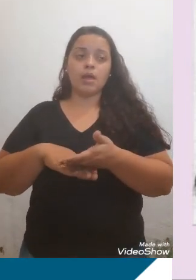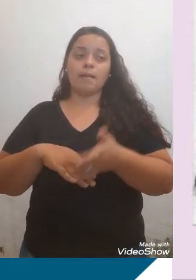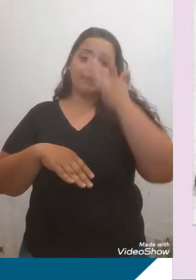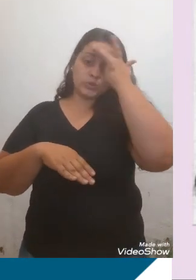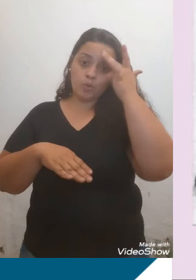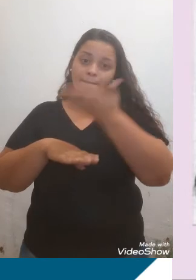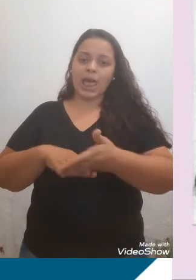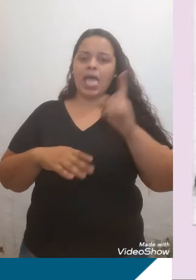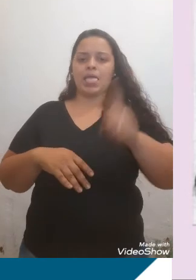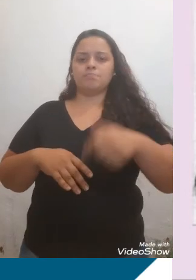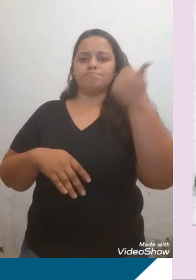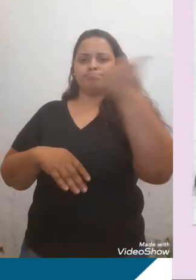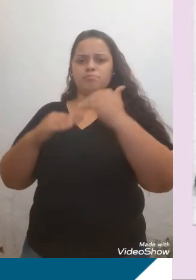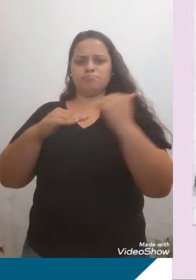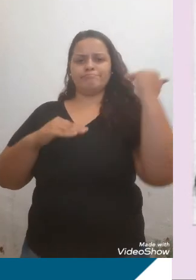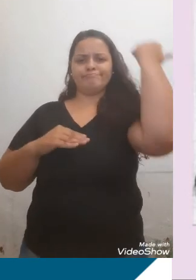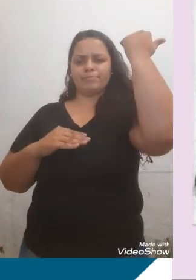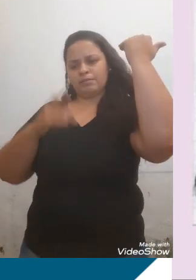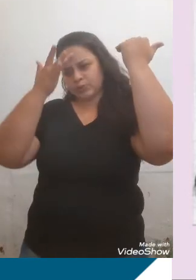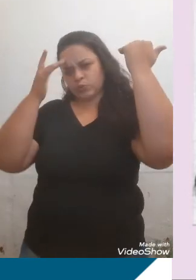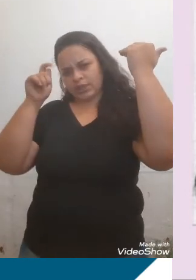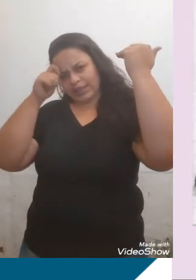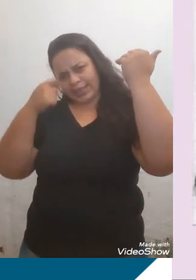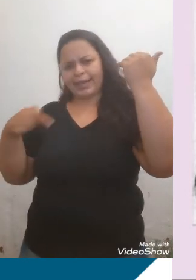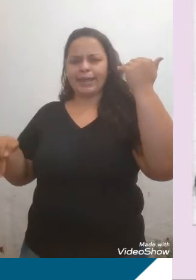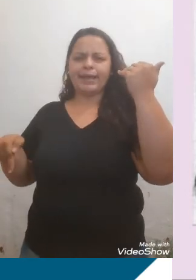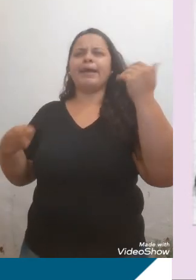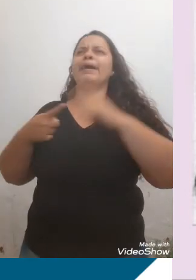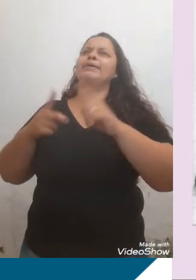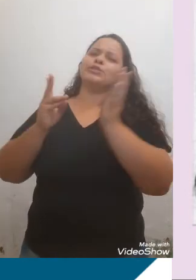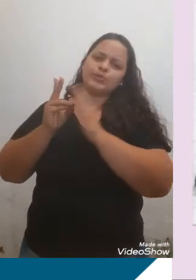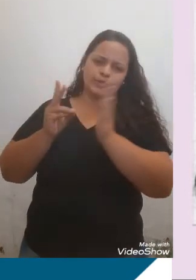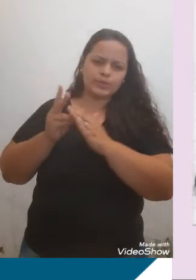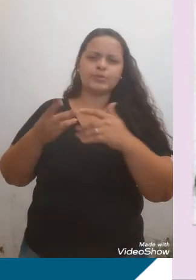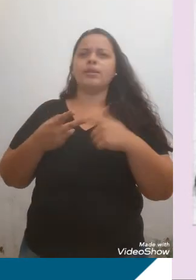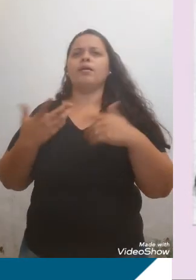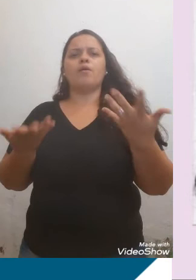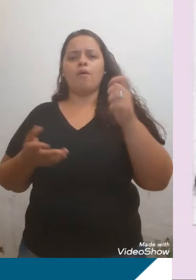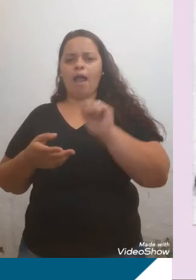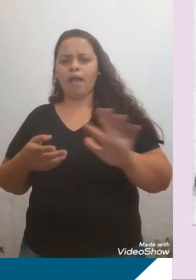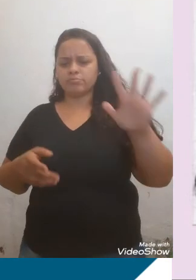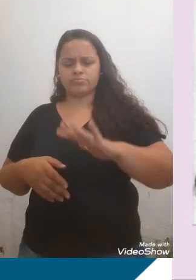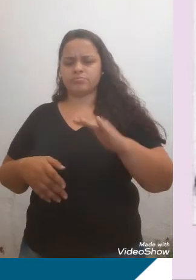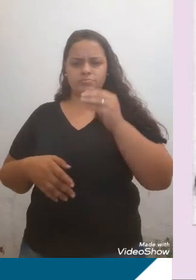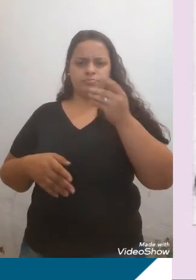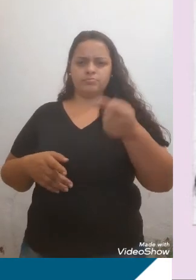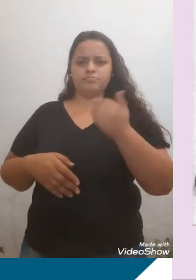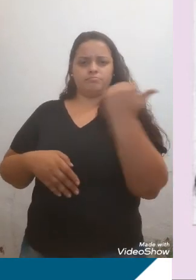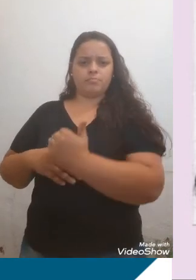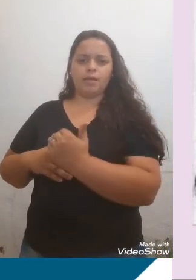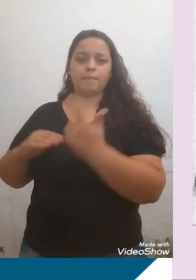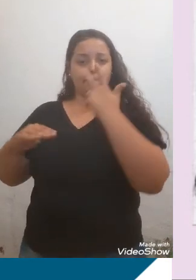as pessoas brancas eram superiores a pessoas negras, indígenas ou